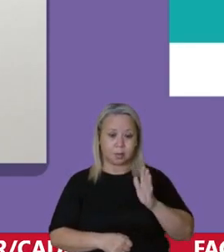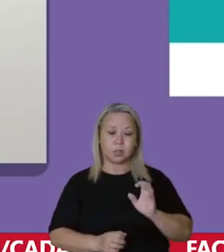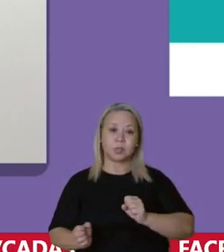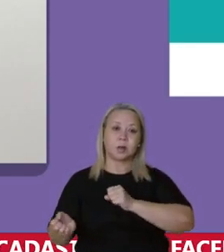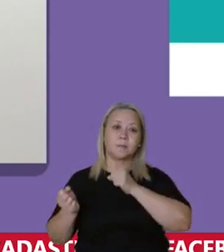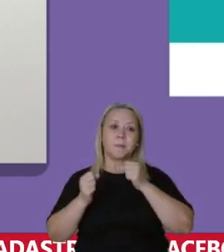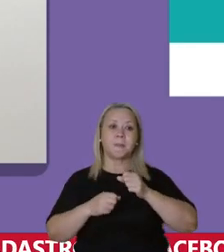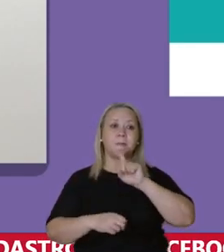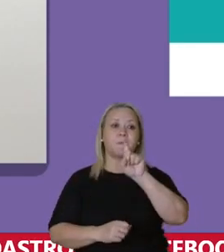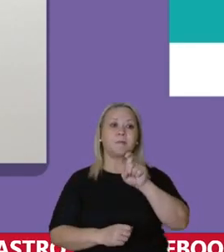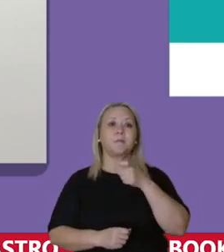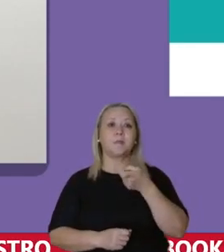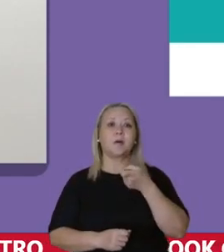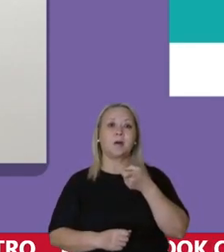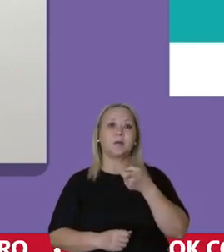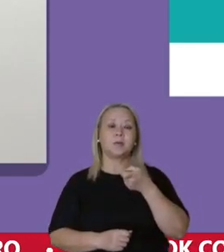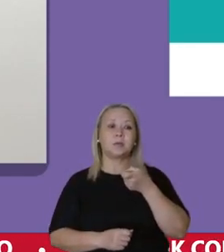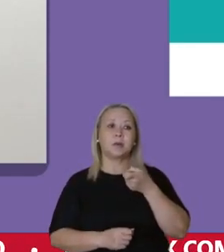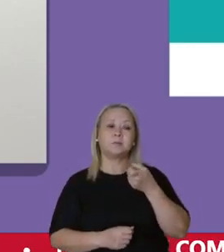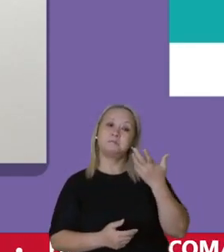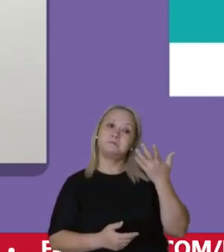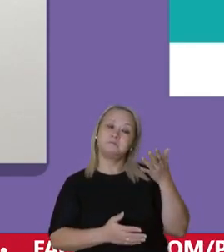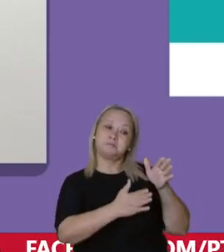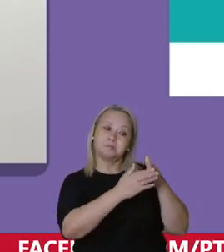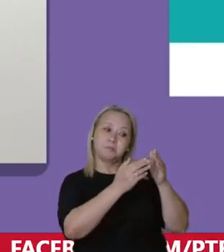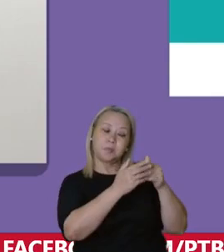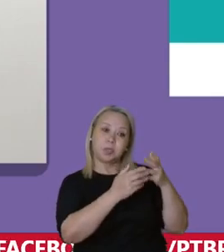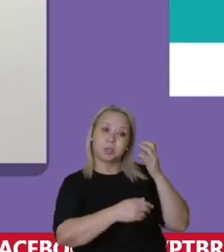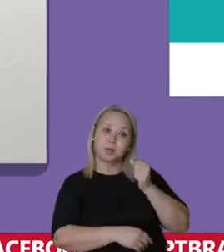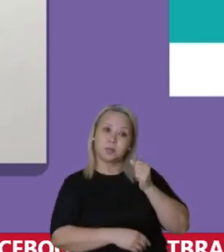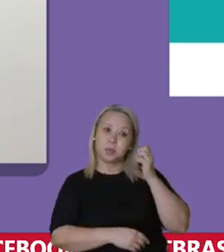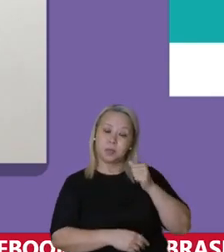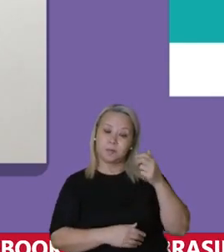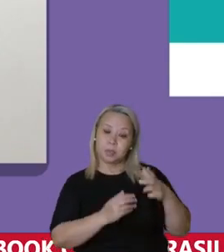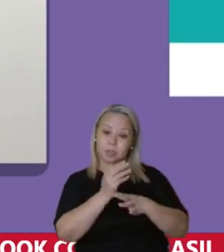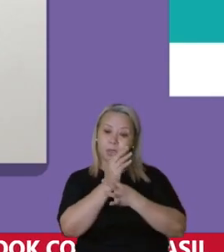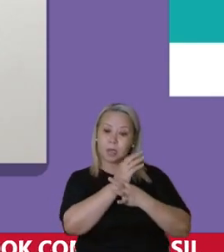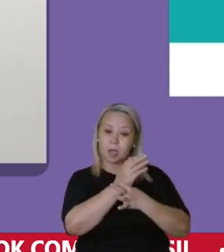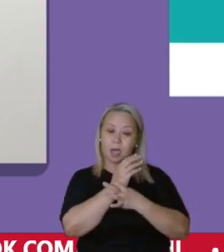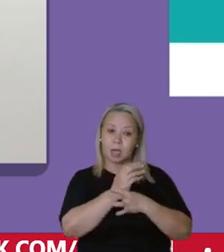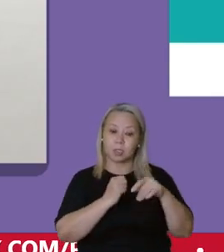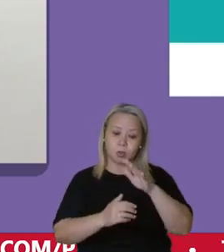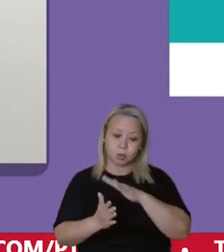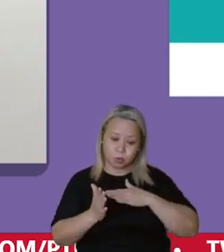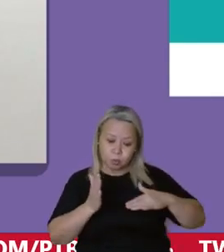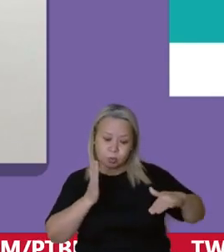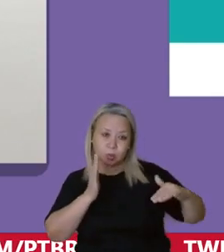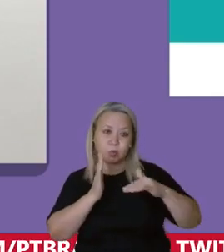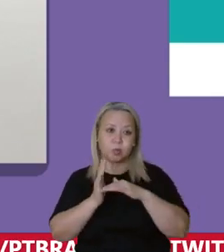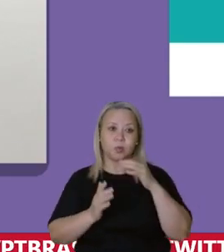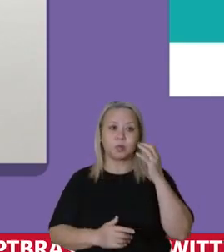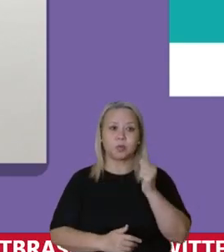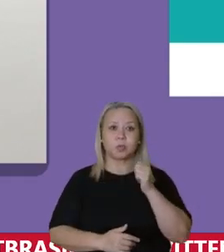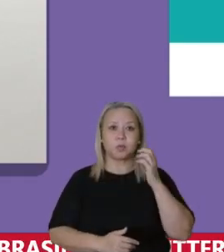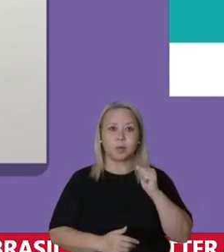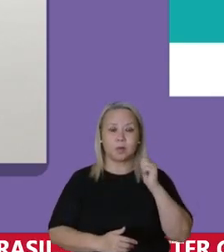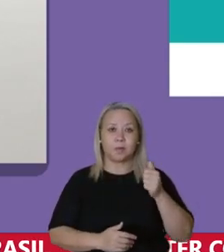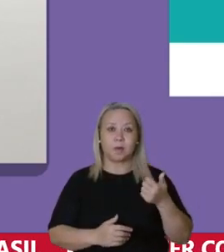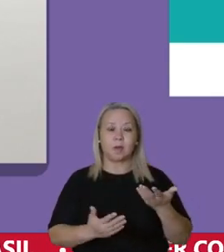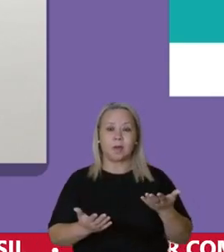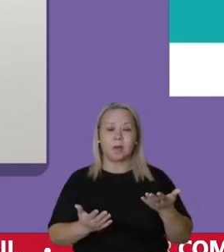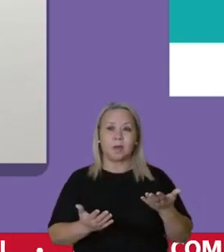né, solicitar o seu benefício, garantindo a integralidade desse benefício com